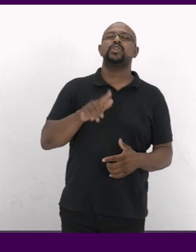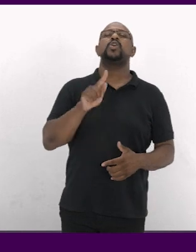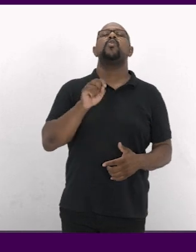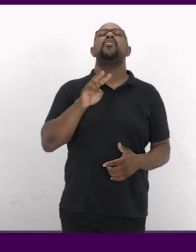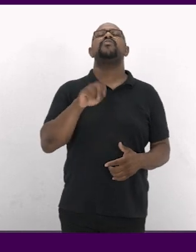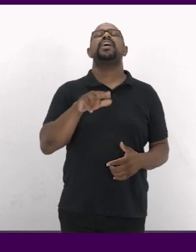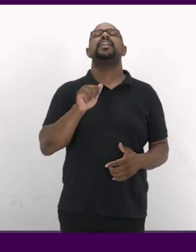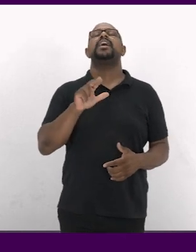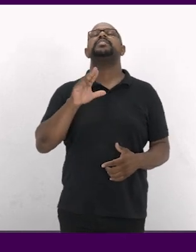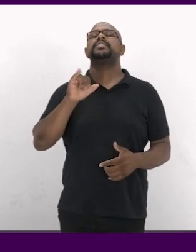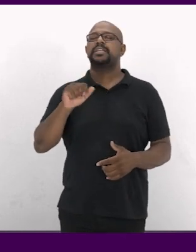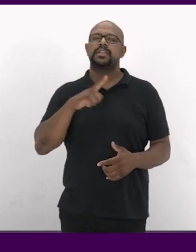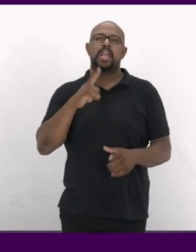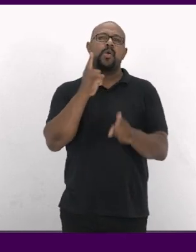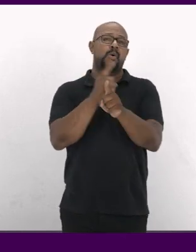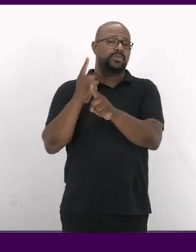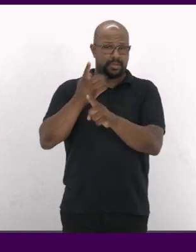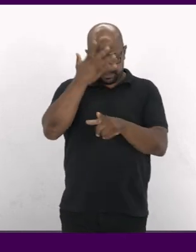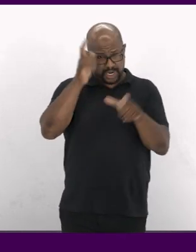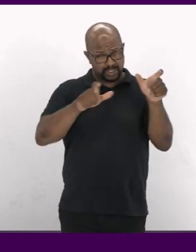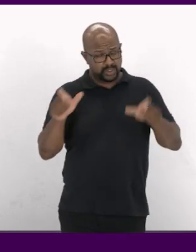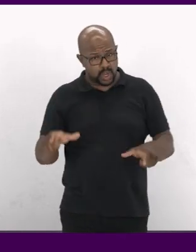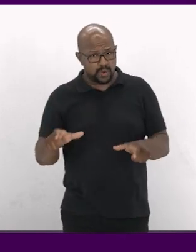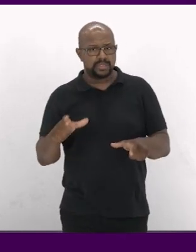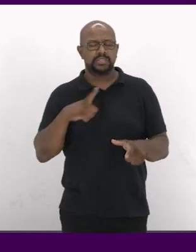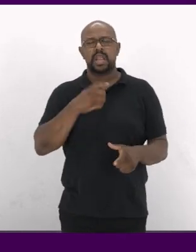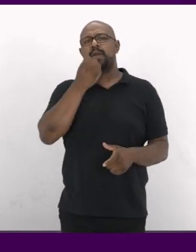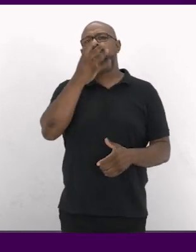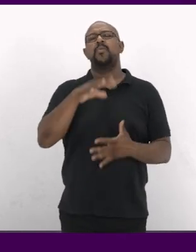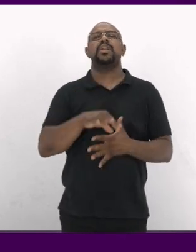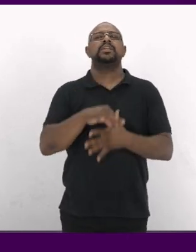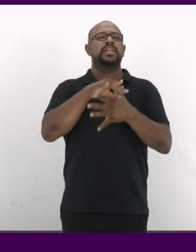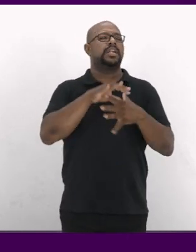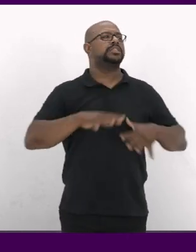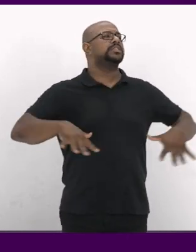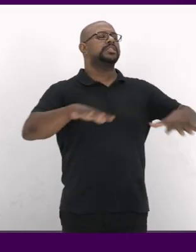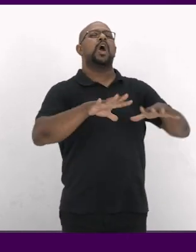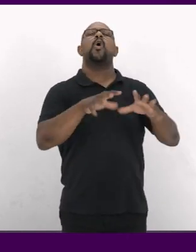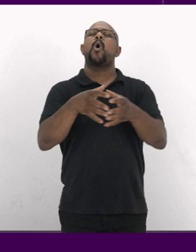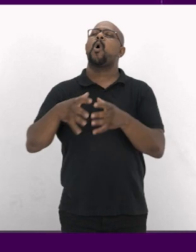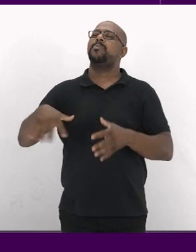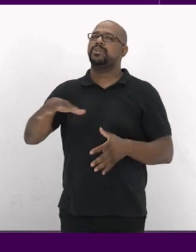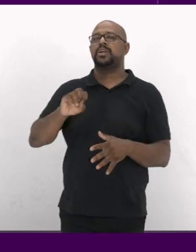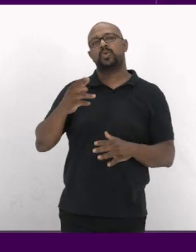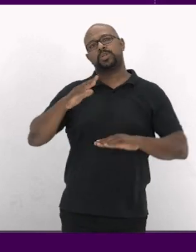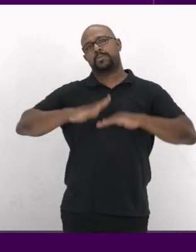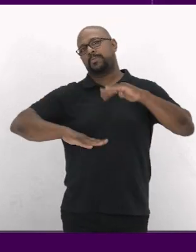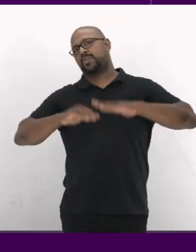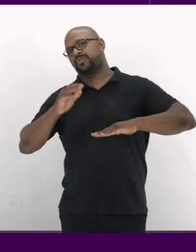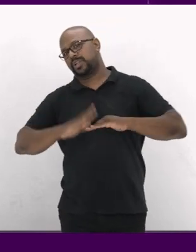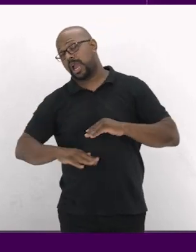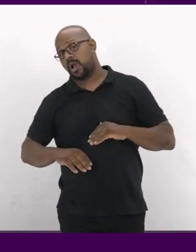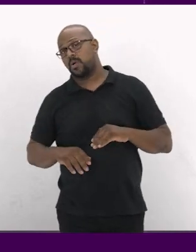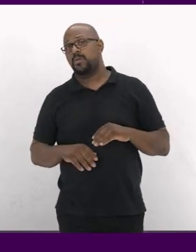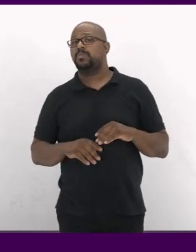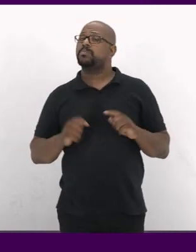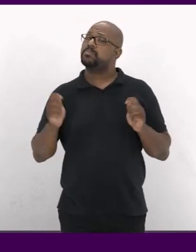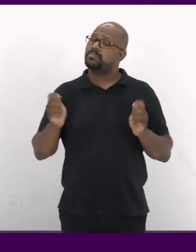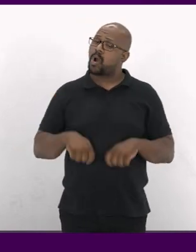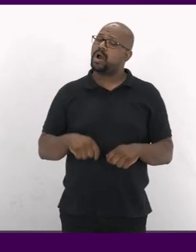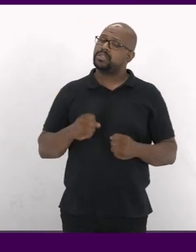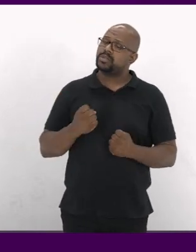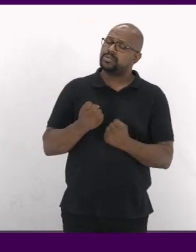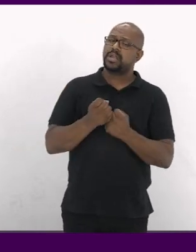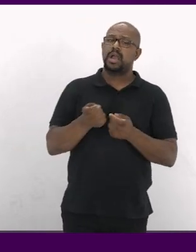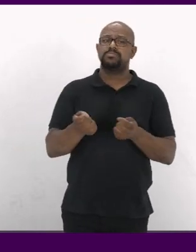ambiente de governança, onde se encontram pessoas que exercem uma boa liderança na comunidade ou em seu meio profissional, que